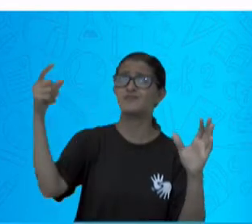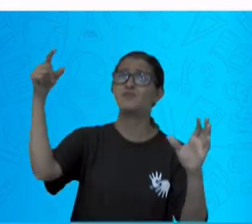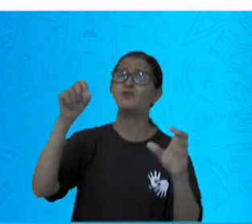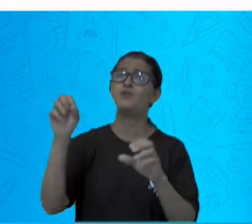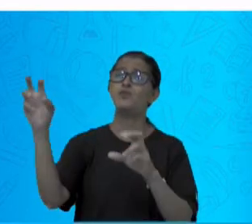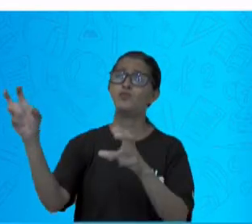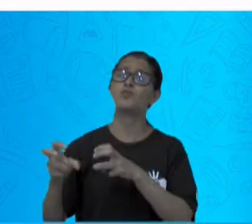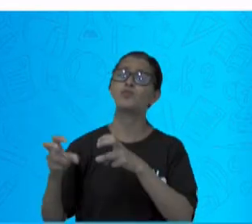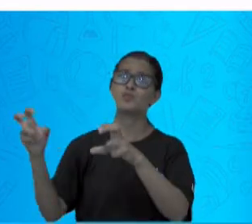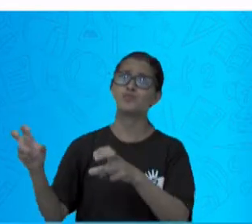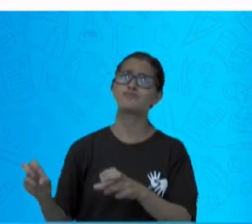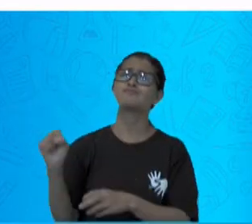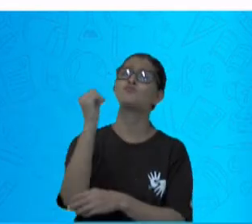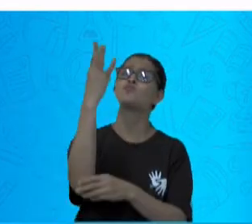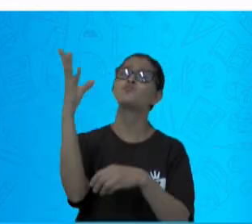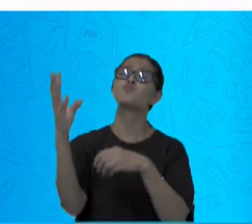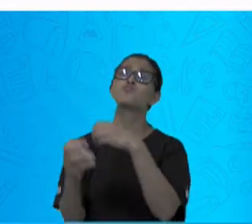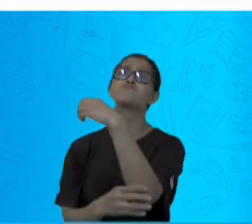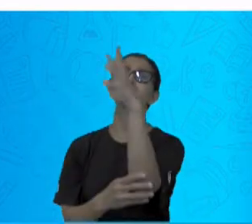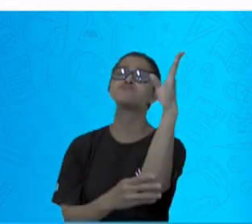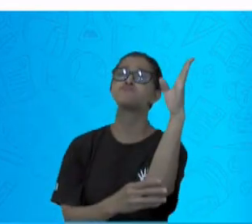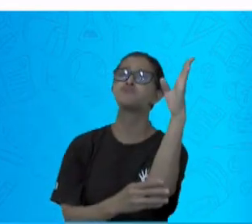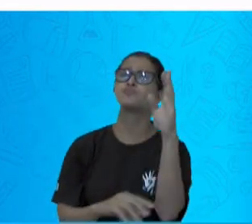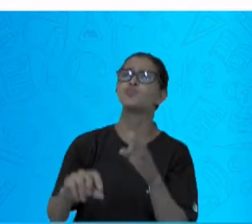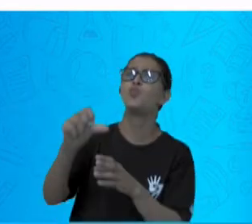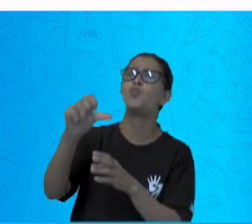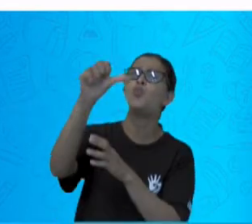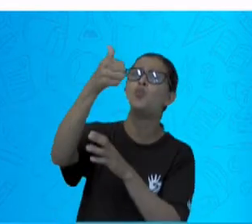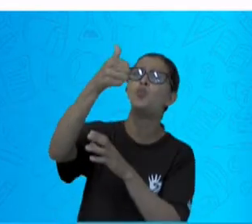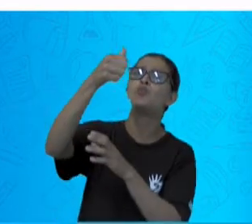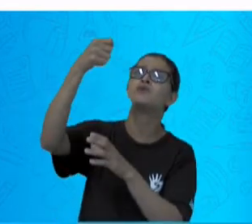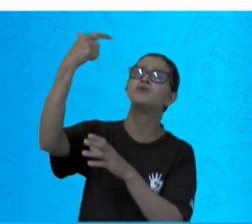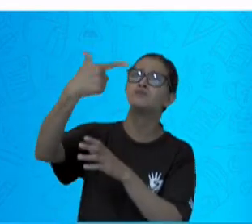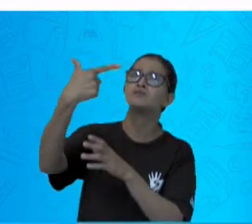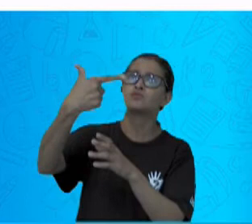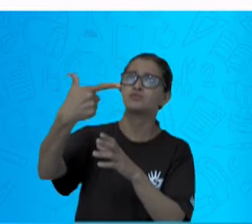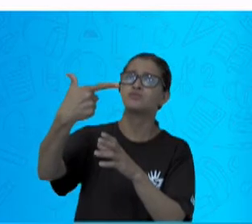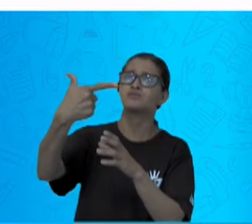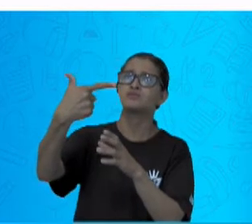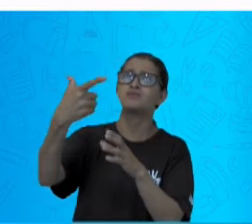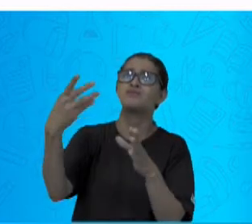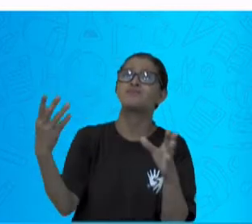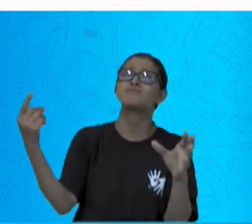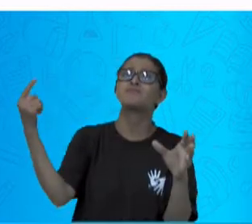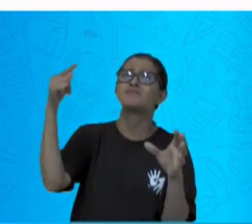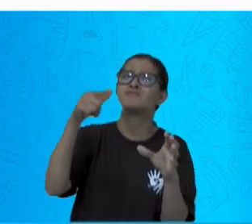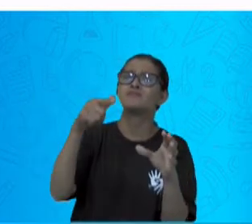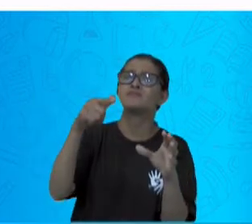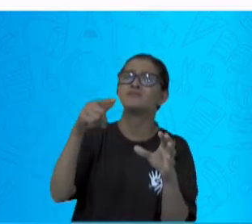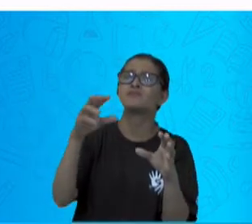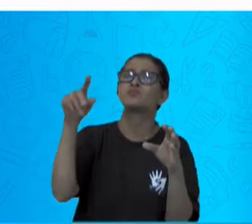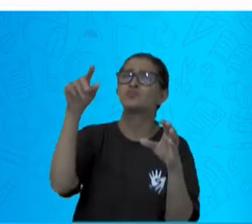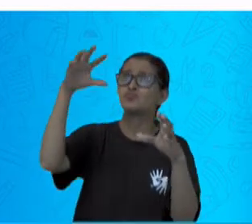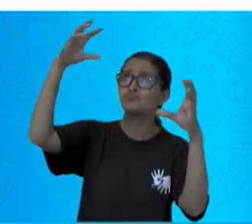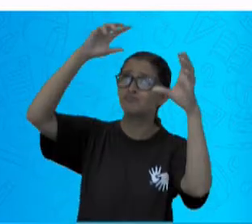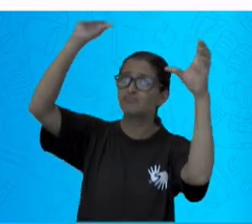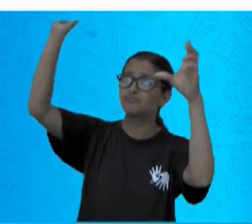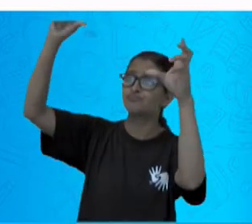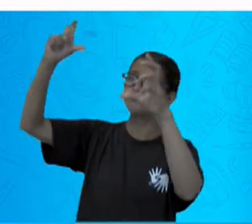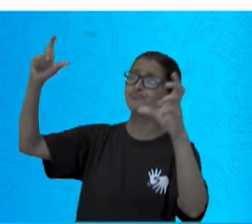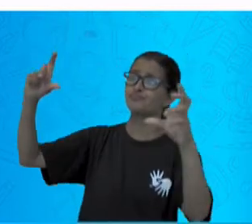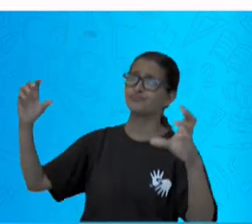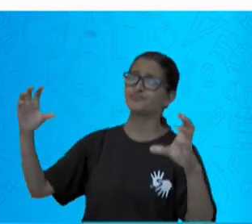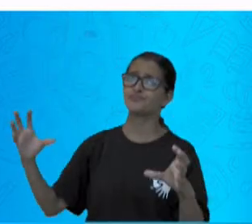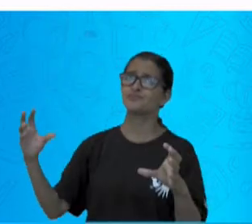árvores. Cada árvore possui 12 galhos. E em cada galho, 12 maçãs.